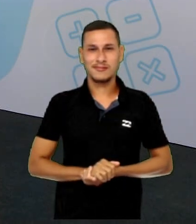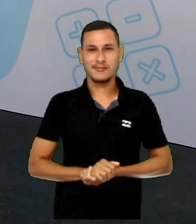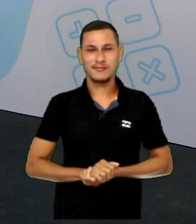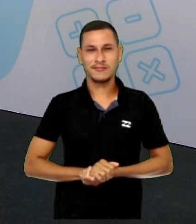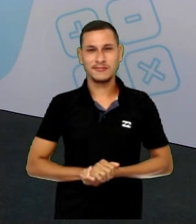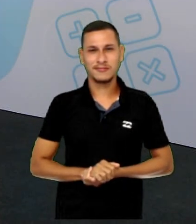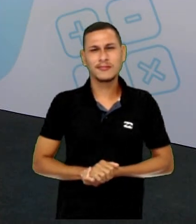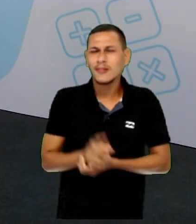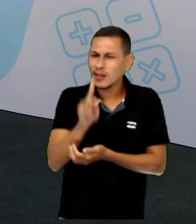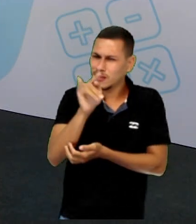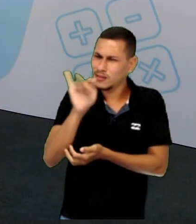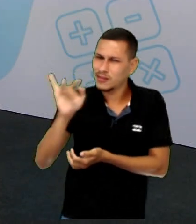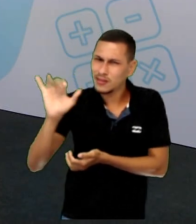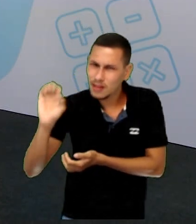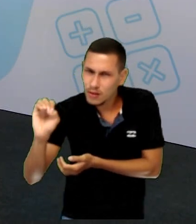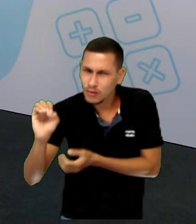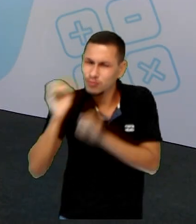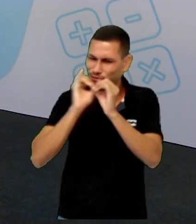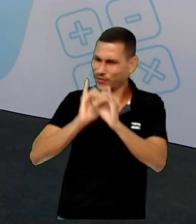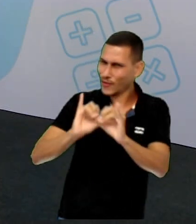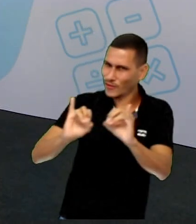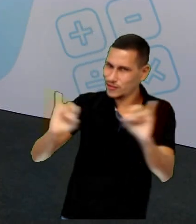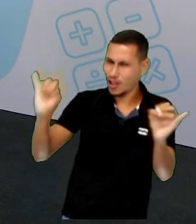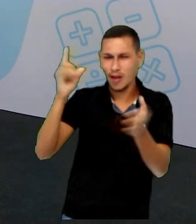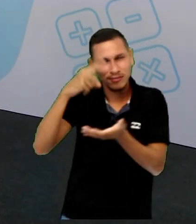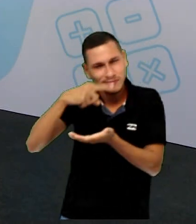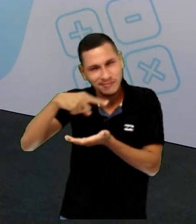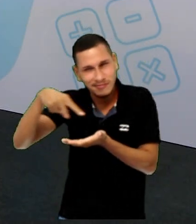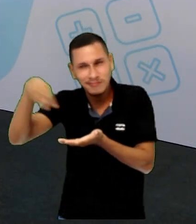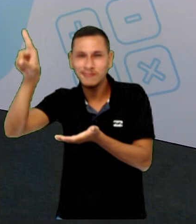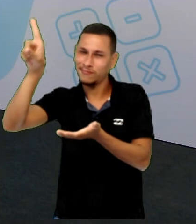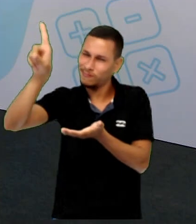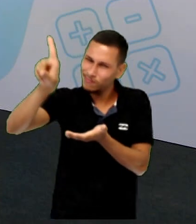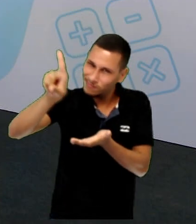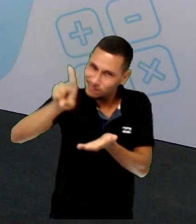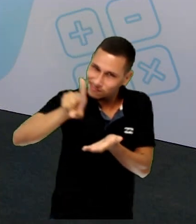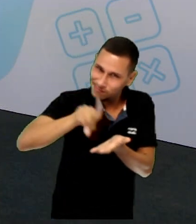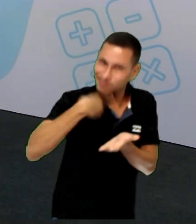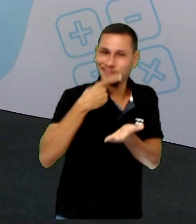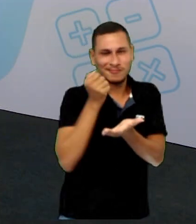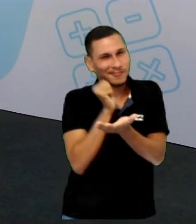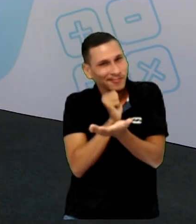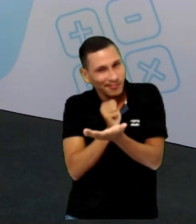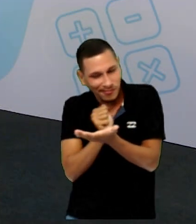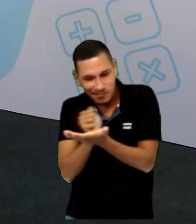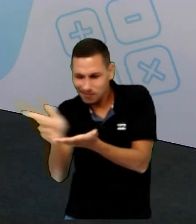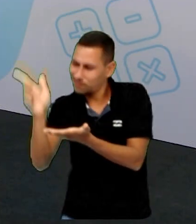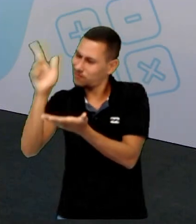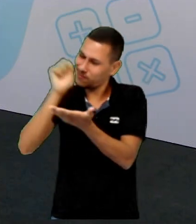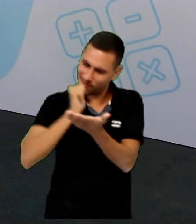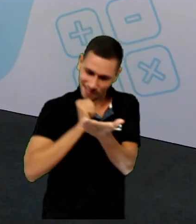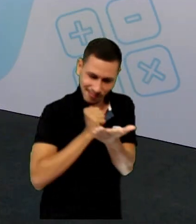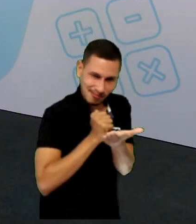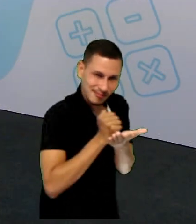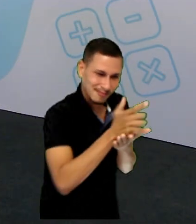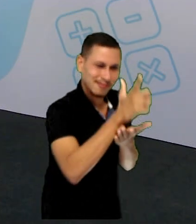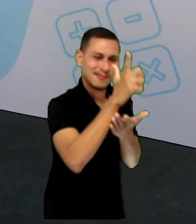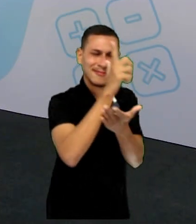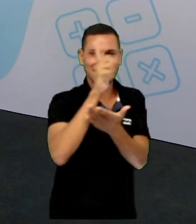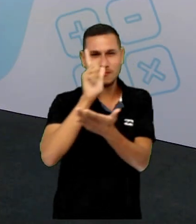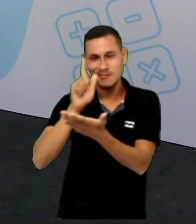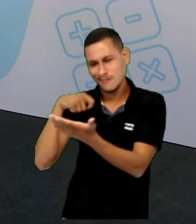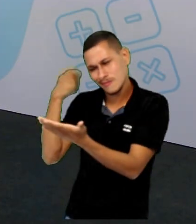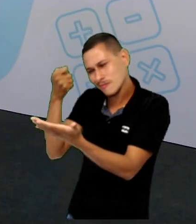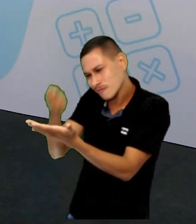R$ 500. Tião, oi, foste, fui, compraste,